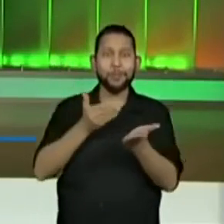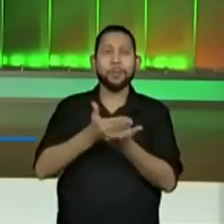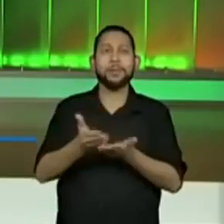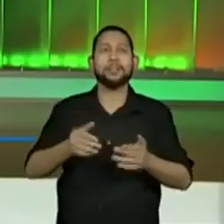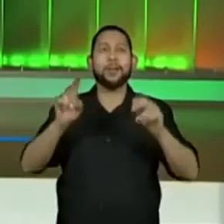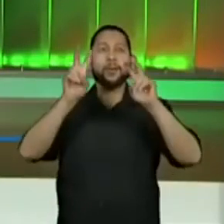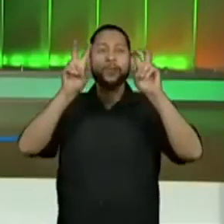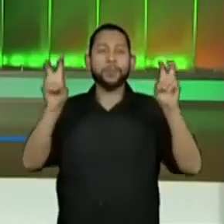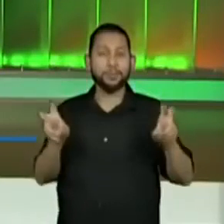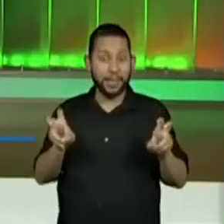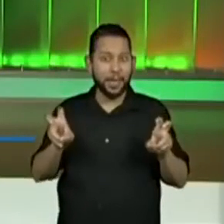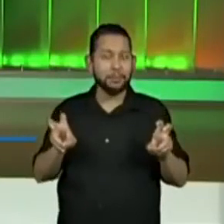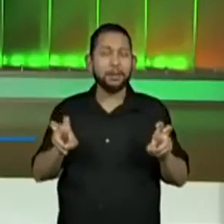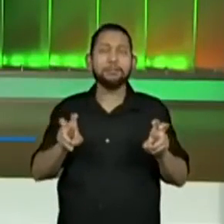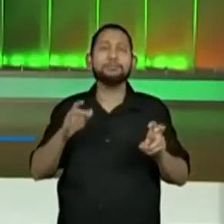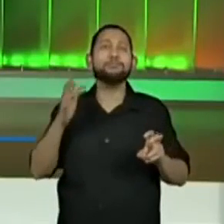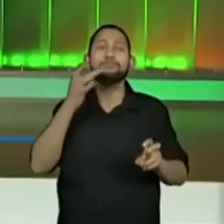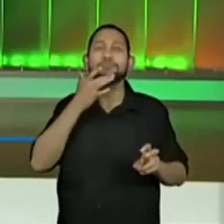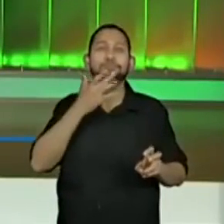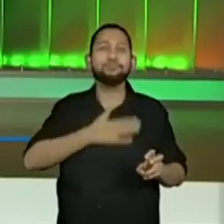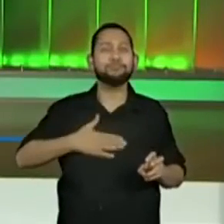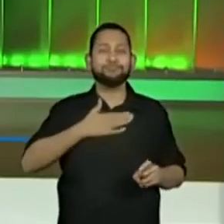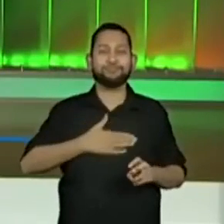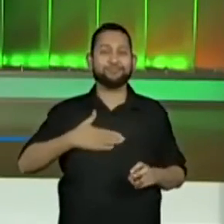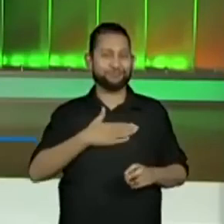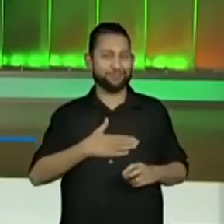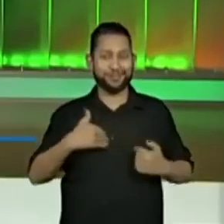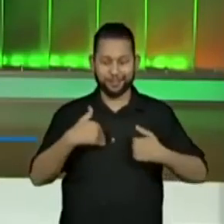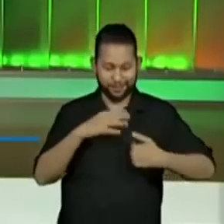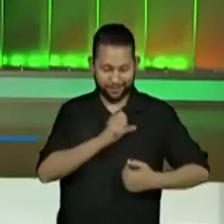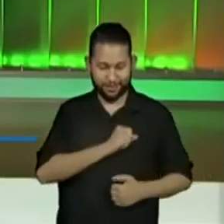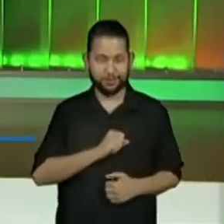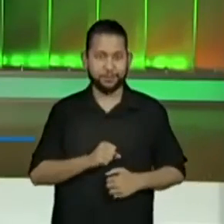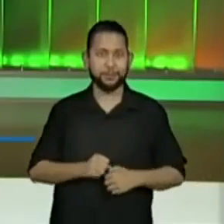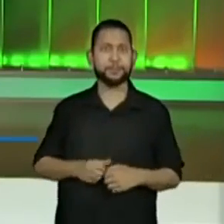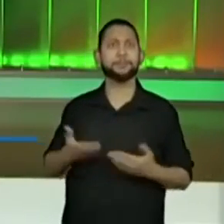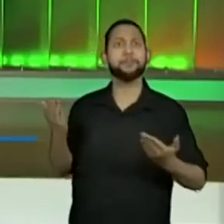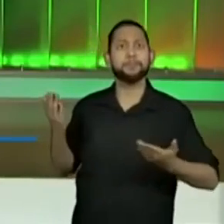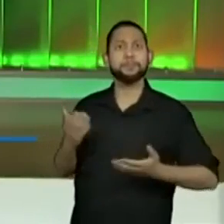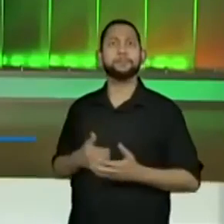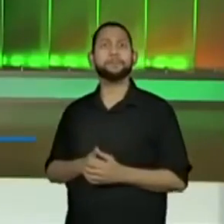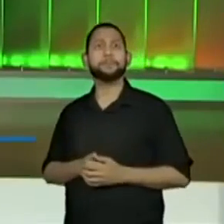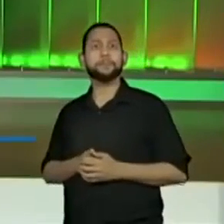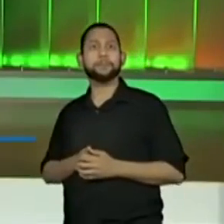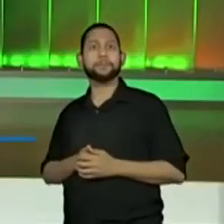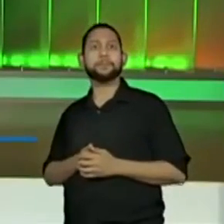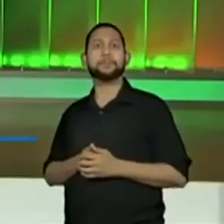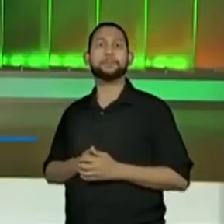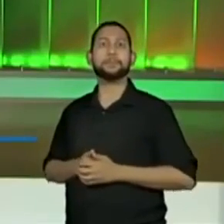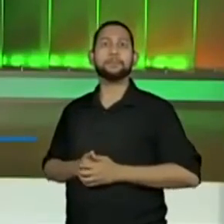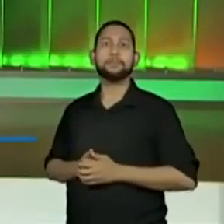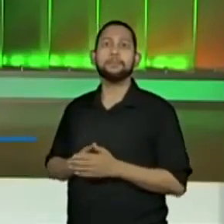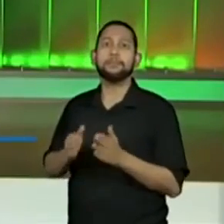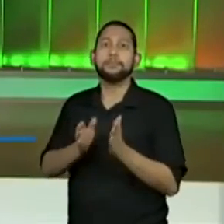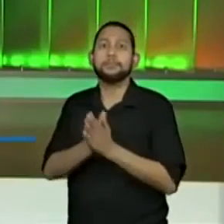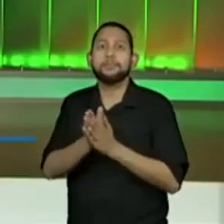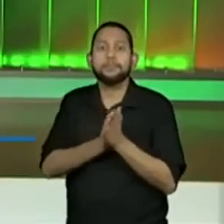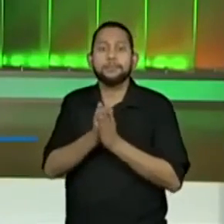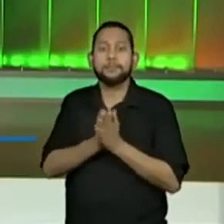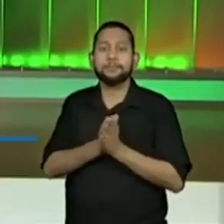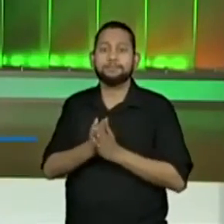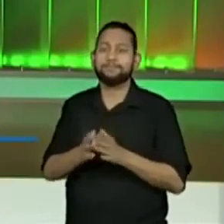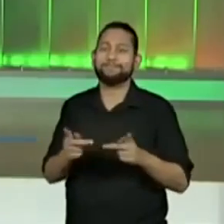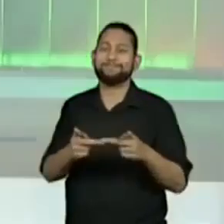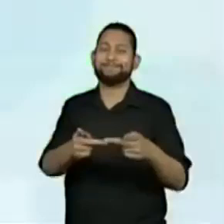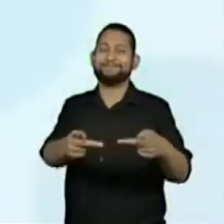assunto delicioso eu pelo menos adoro Aliás sou suspeita a